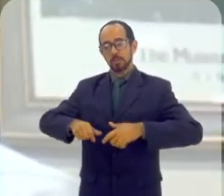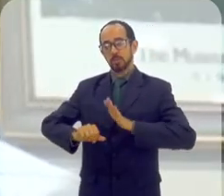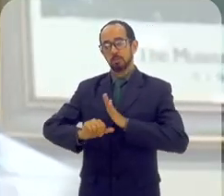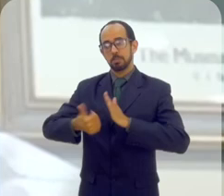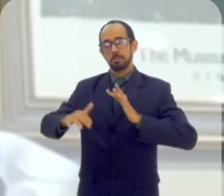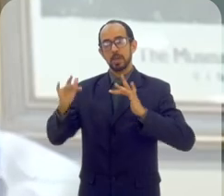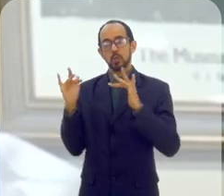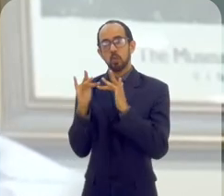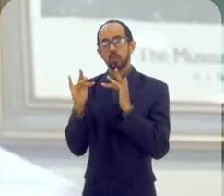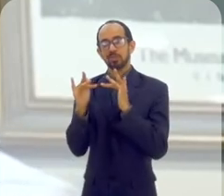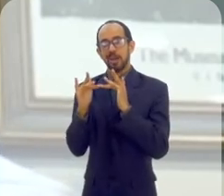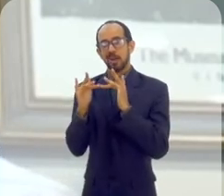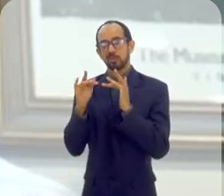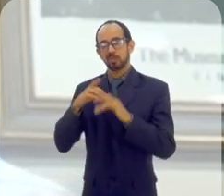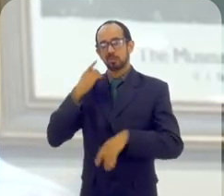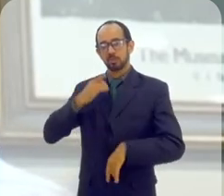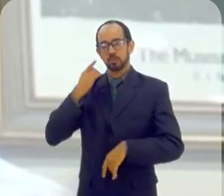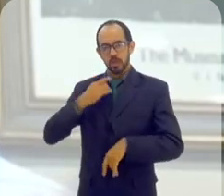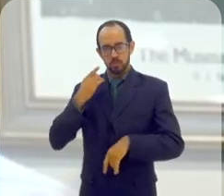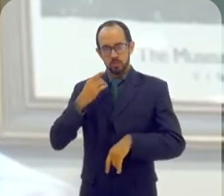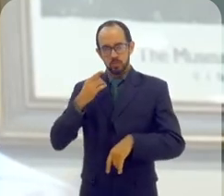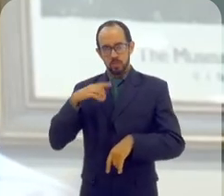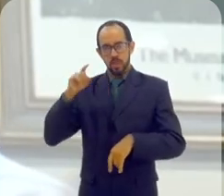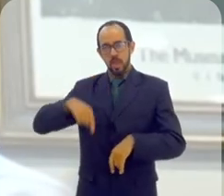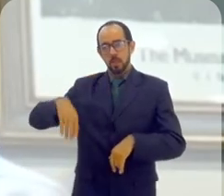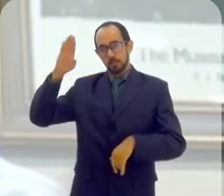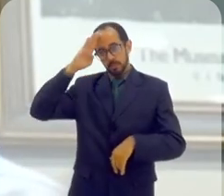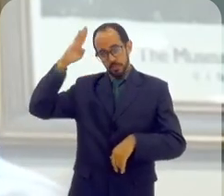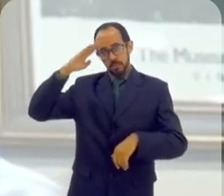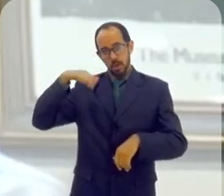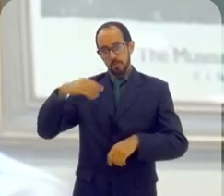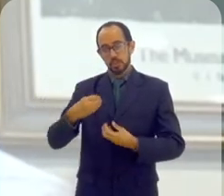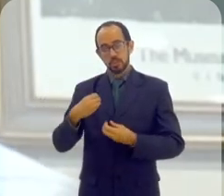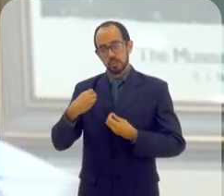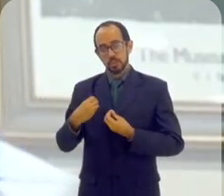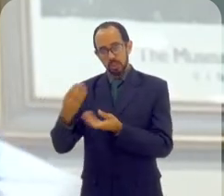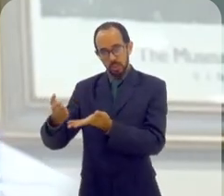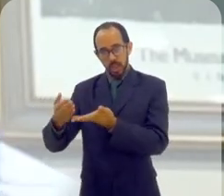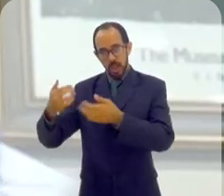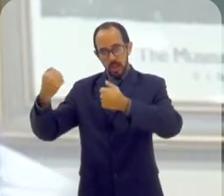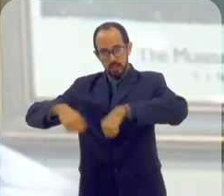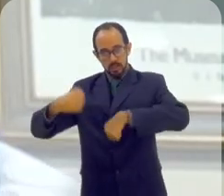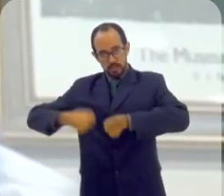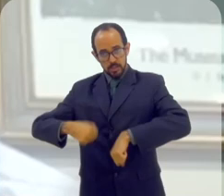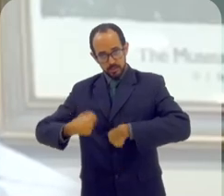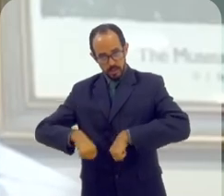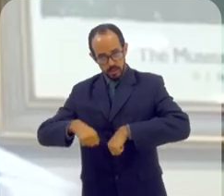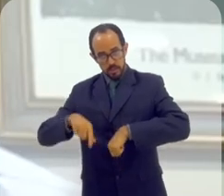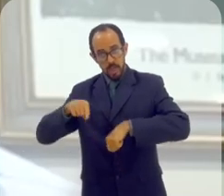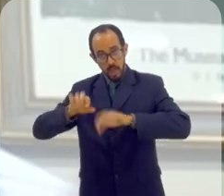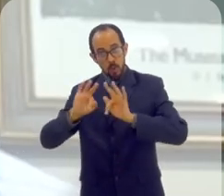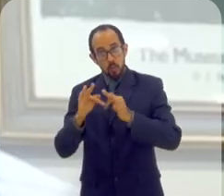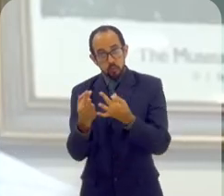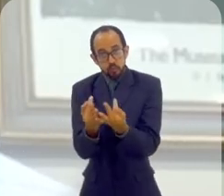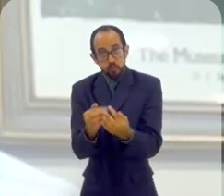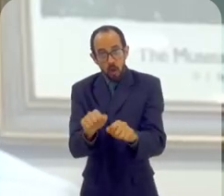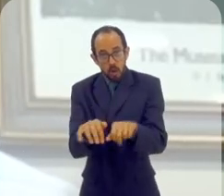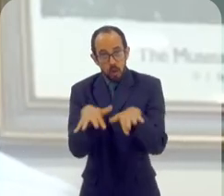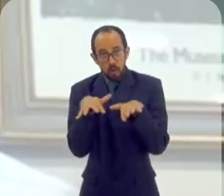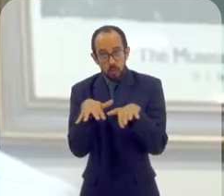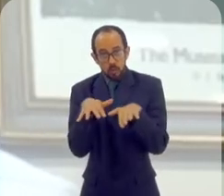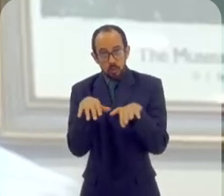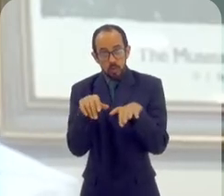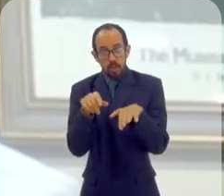primeiro contato com deputado é o principal canal para a gente trazer as demandas para por é um fórum Esse é muito importante